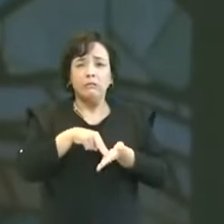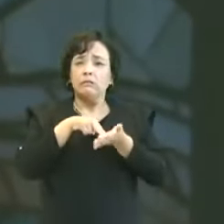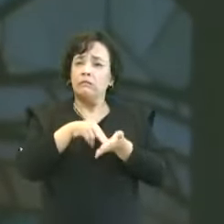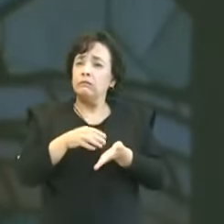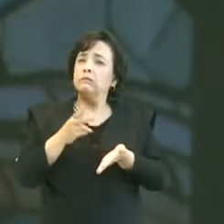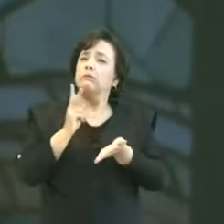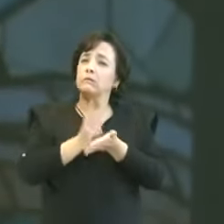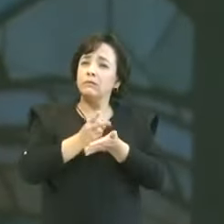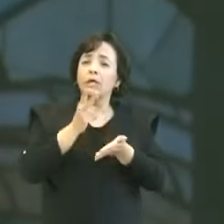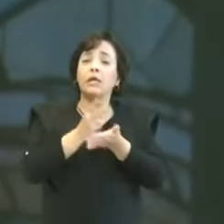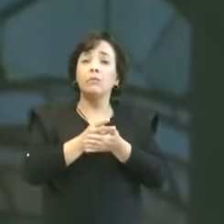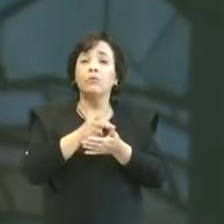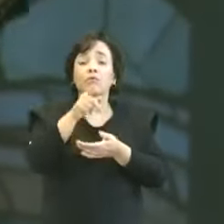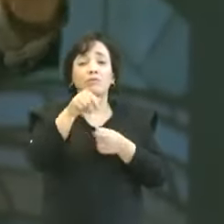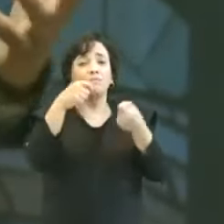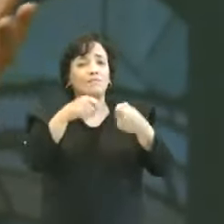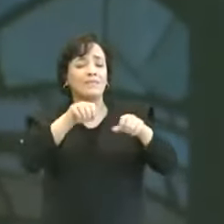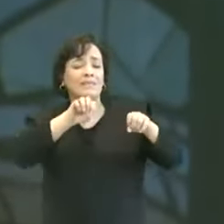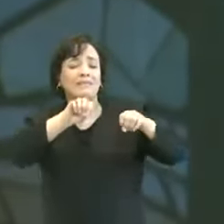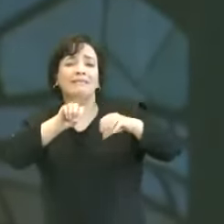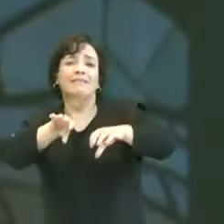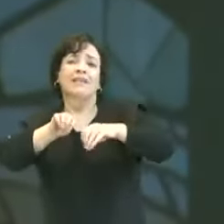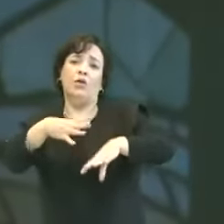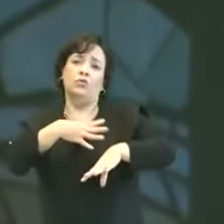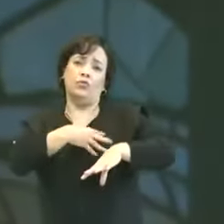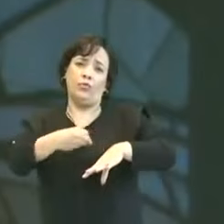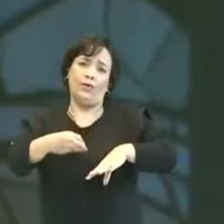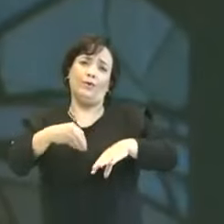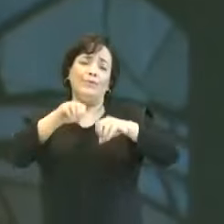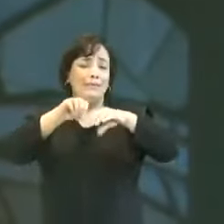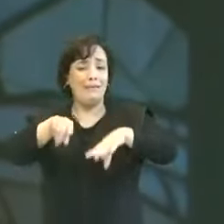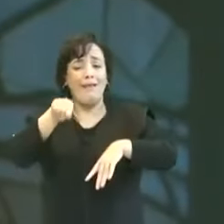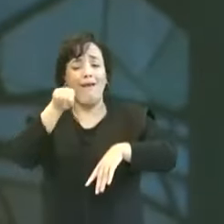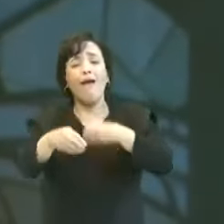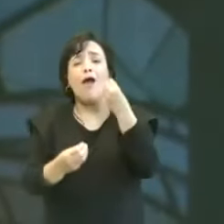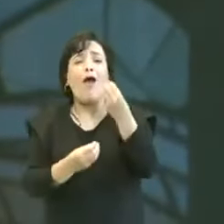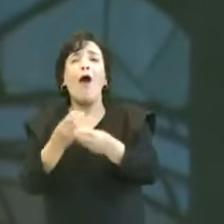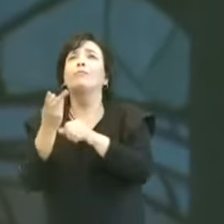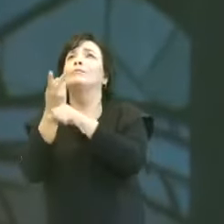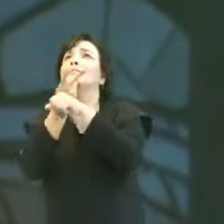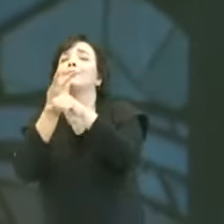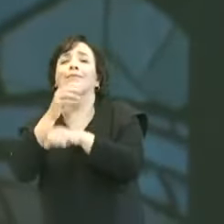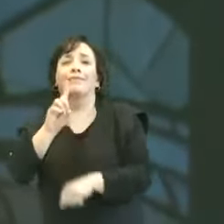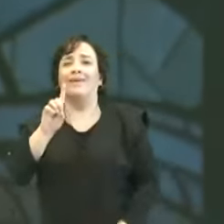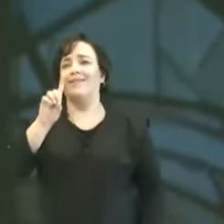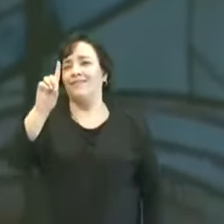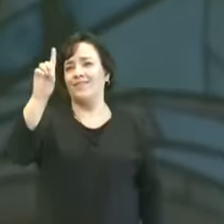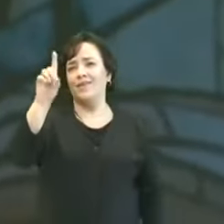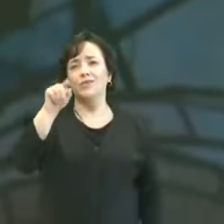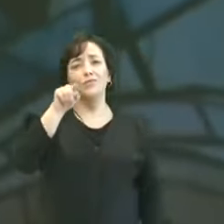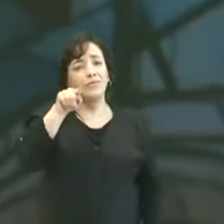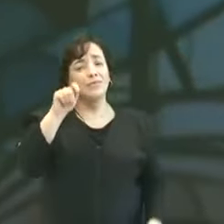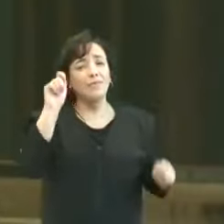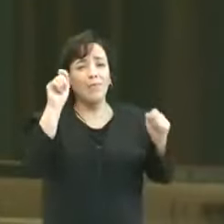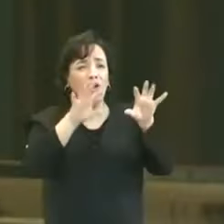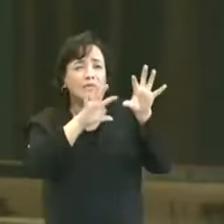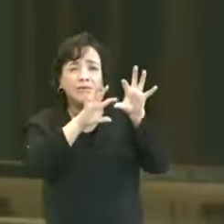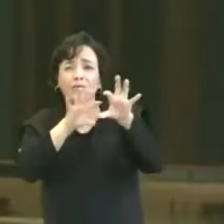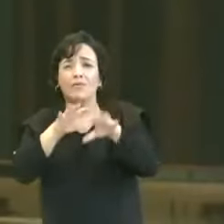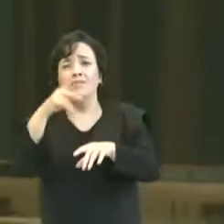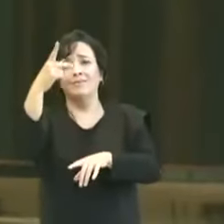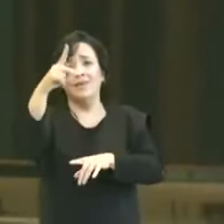seus filhos e ensiná-los a procurar a presença de Deus de forma genuína, você pode transformar a